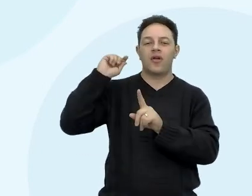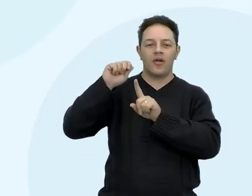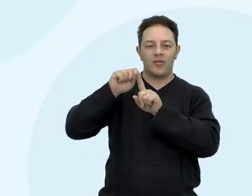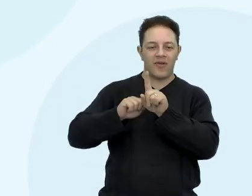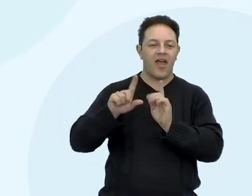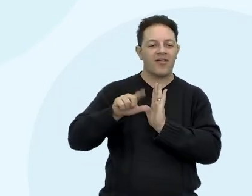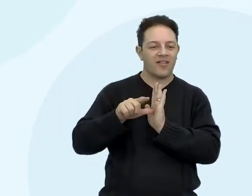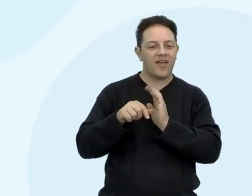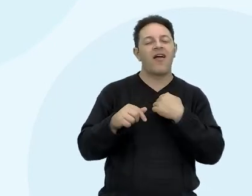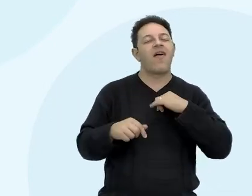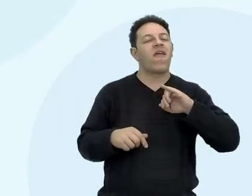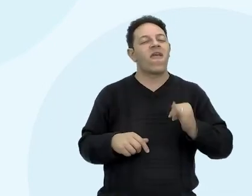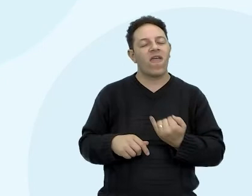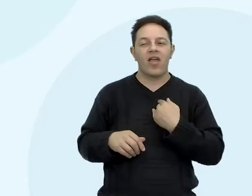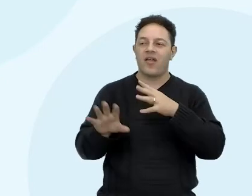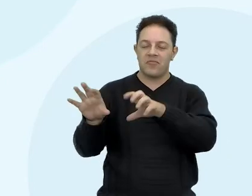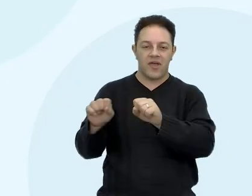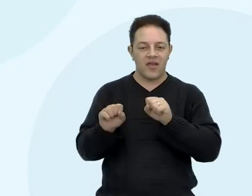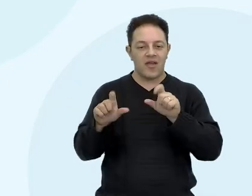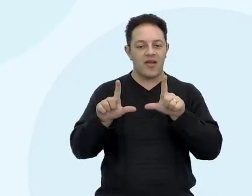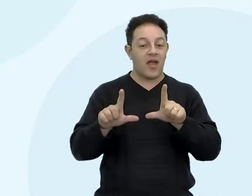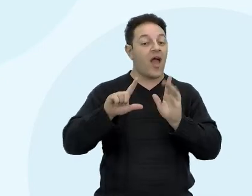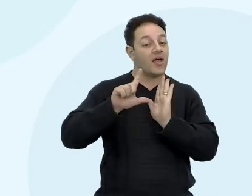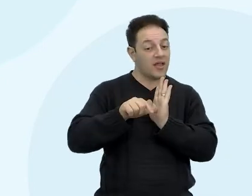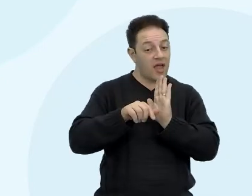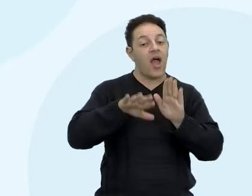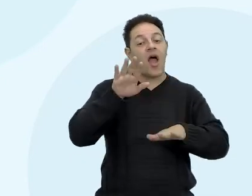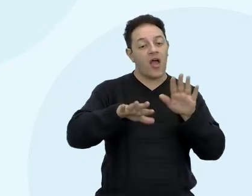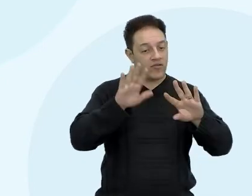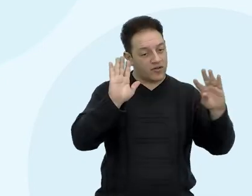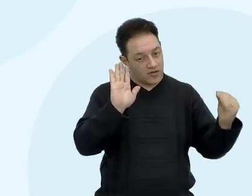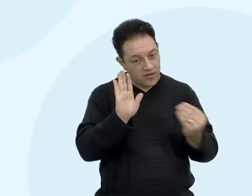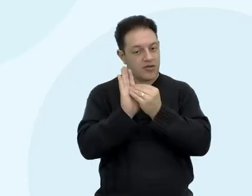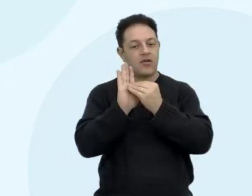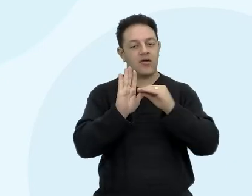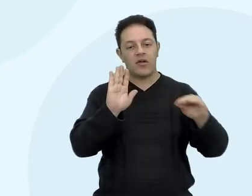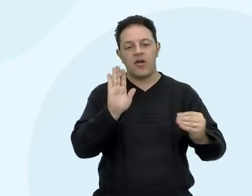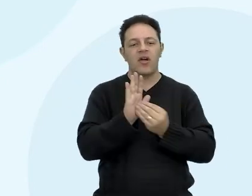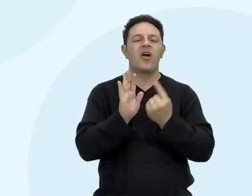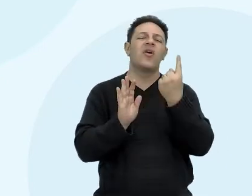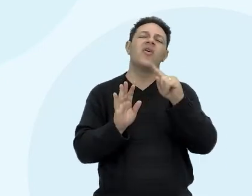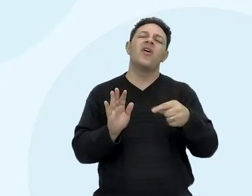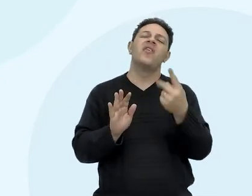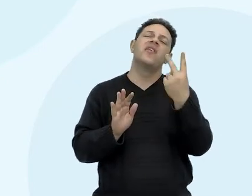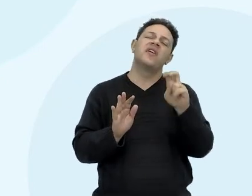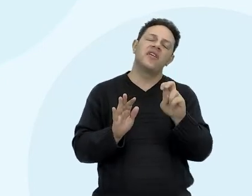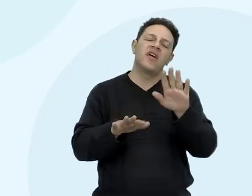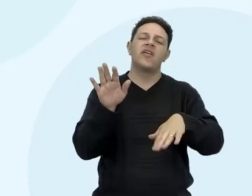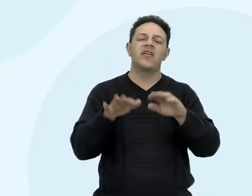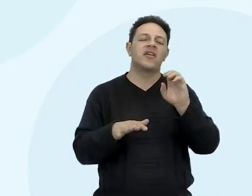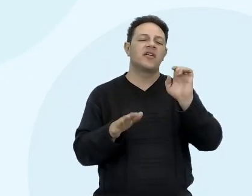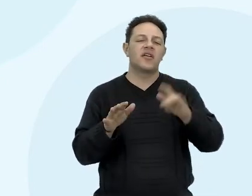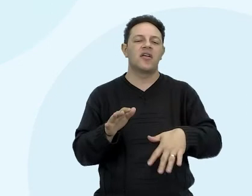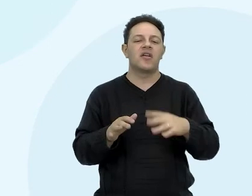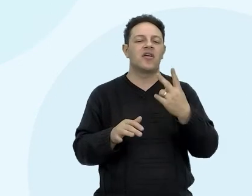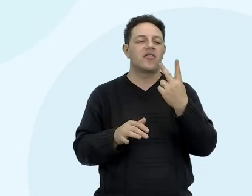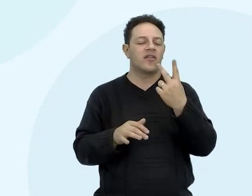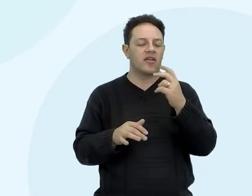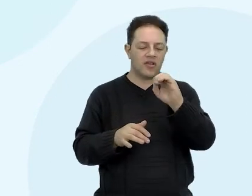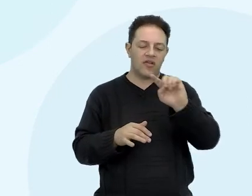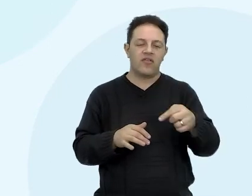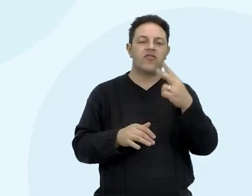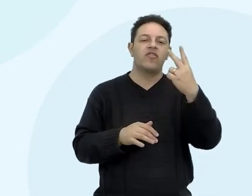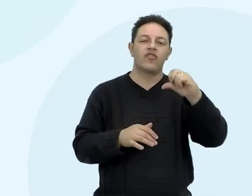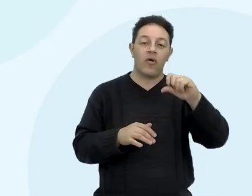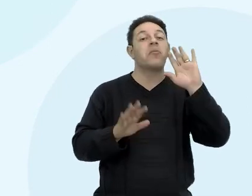aí uma conta atrasada para vocês verem que às vezes o valor é insignificante, 1,25, 29 centavos, mas eles